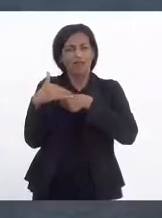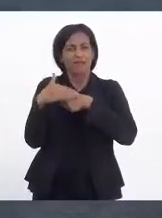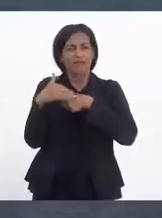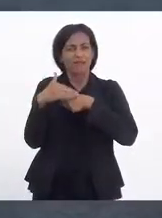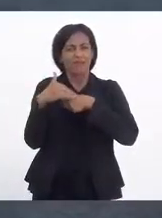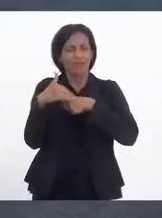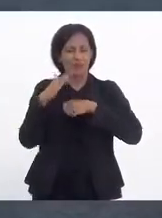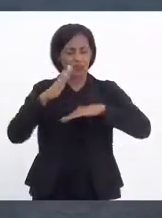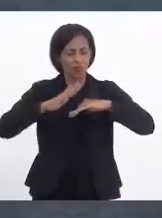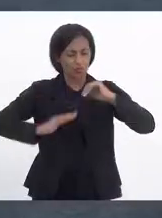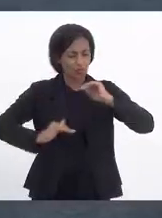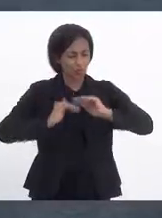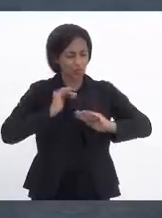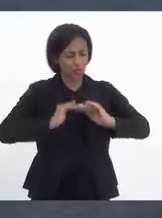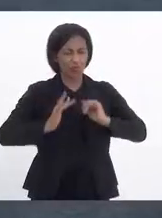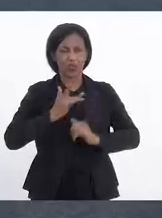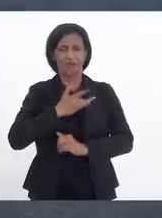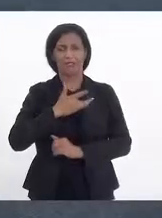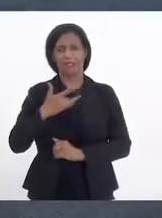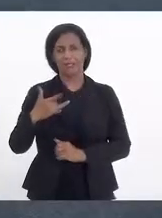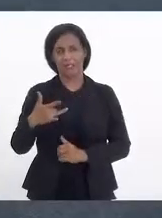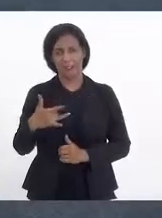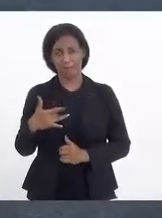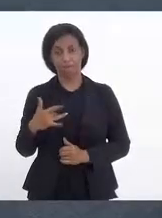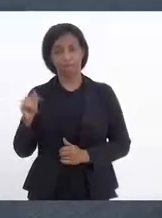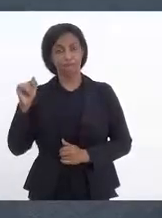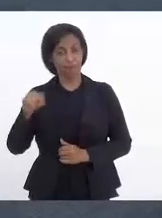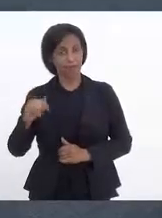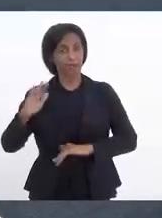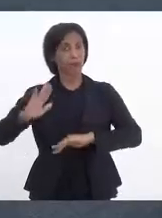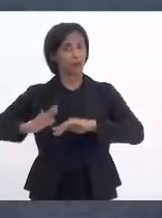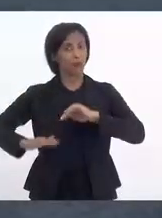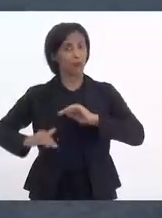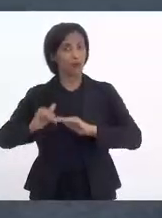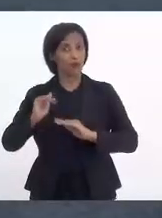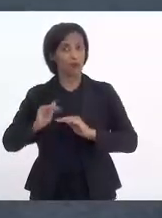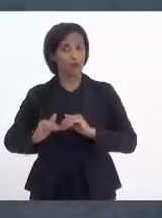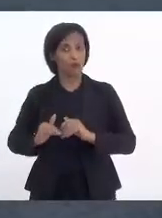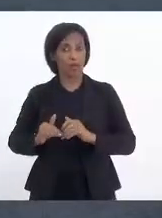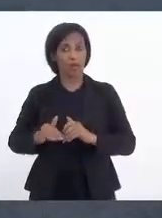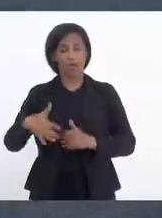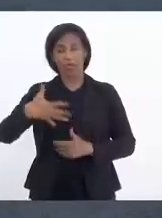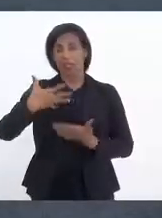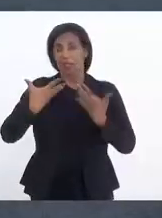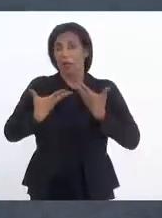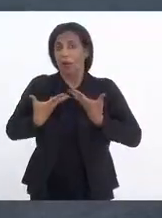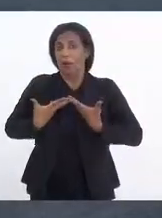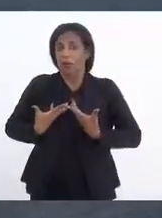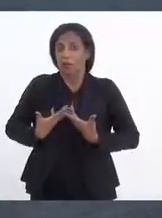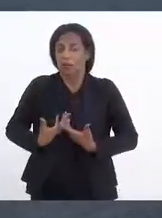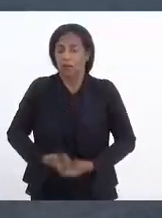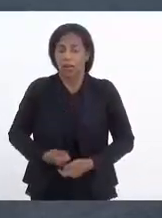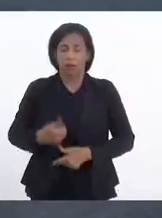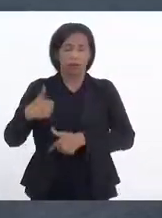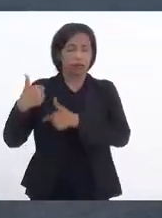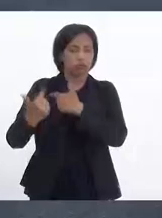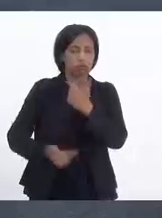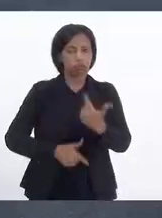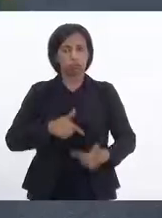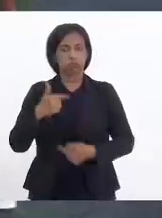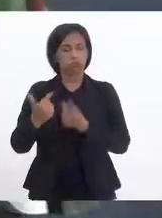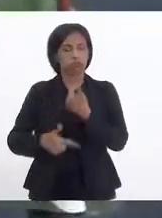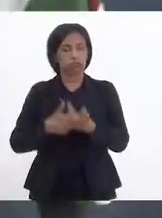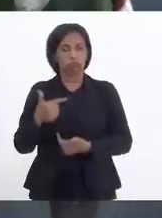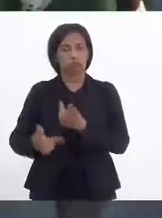de um profissional de saúde que esses profissionais estão assoberbados de tanto trabalho